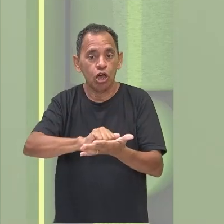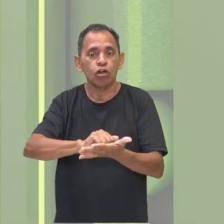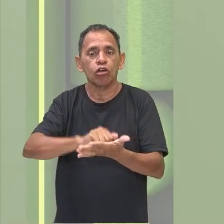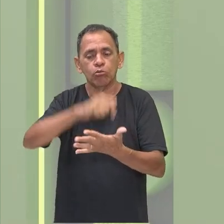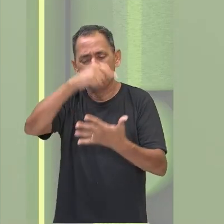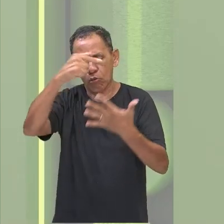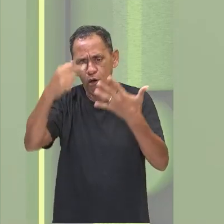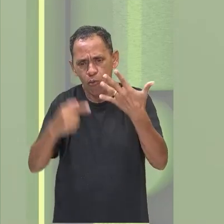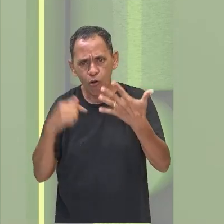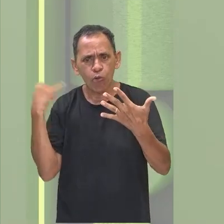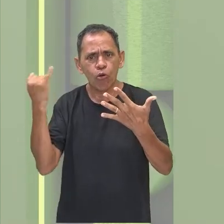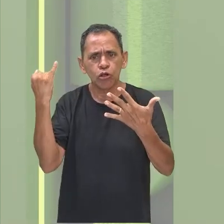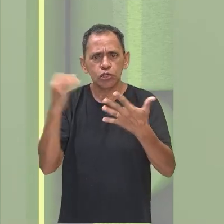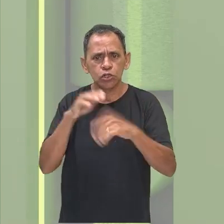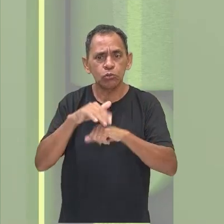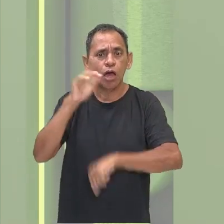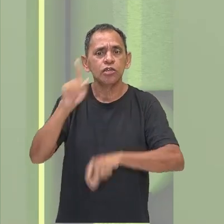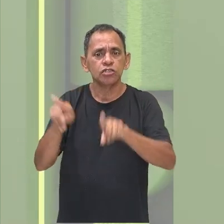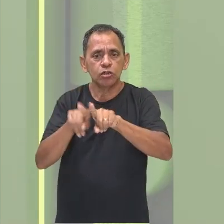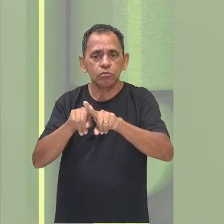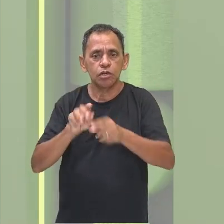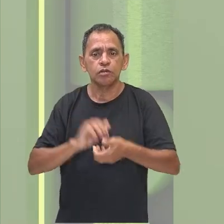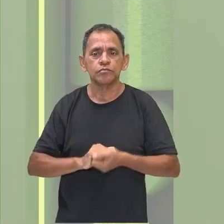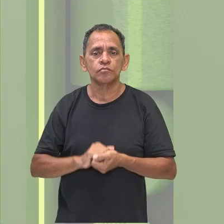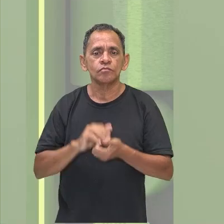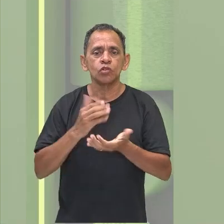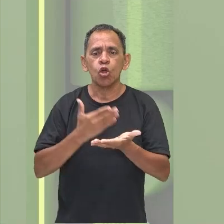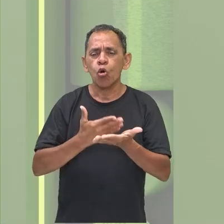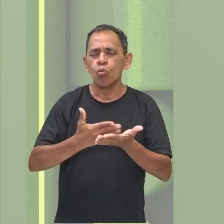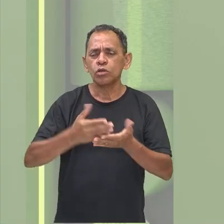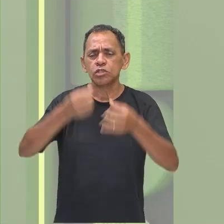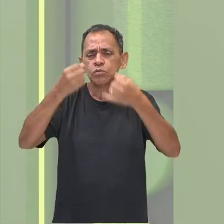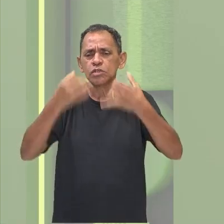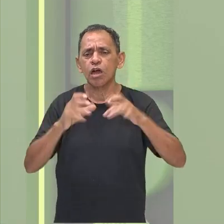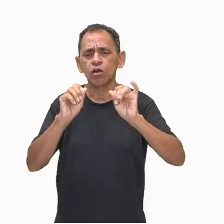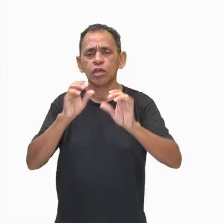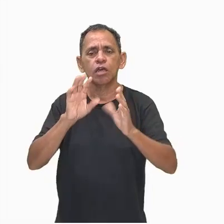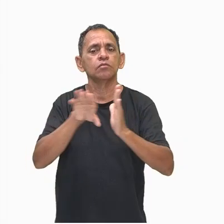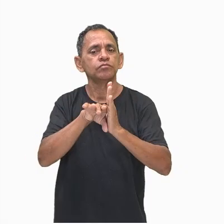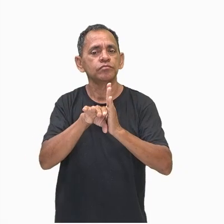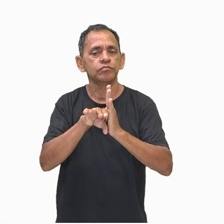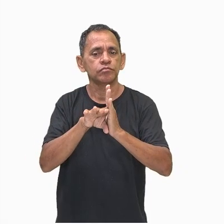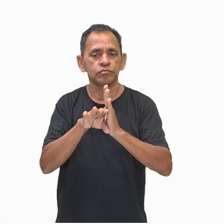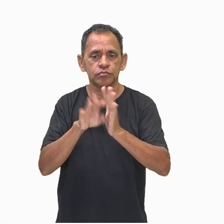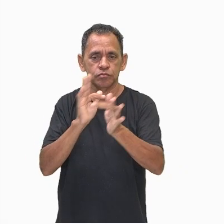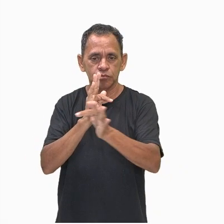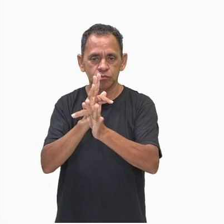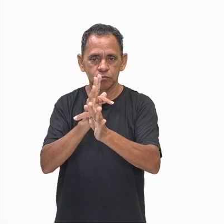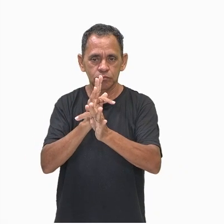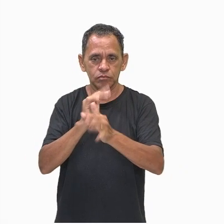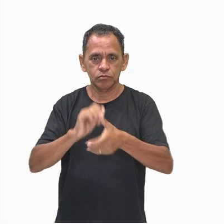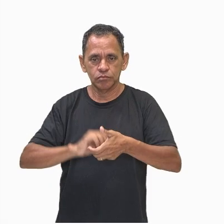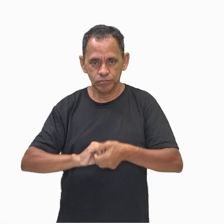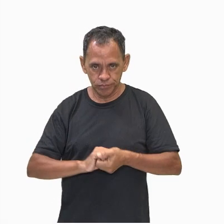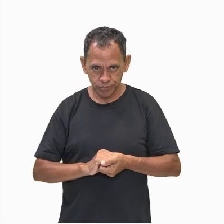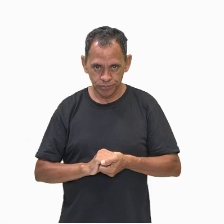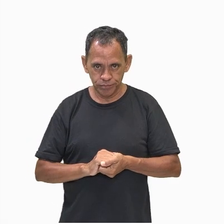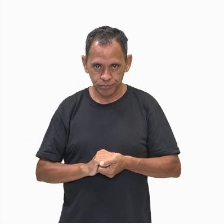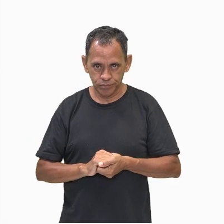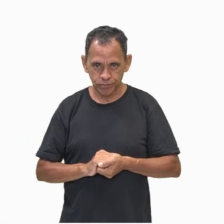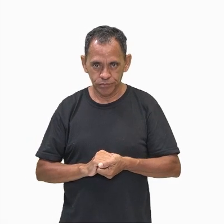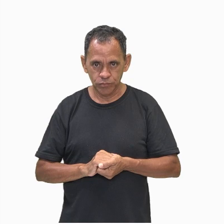vocês pessoal e vamos começar falando do conceito de física né vamos aí falando sobre a